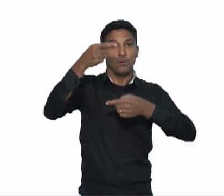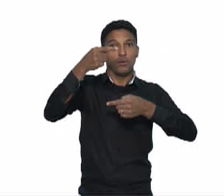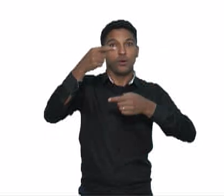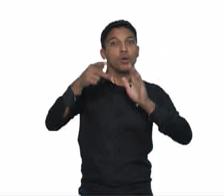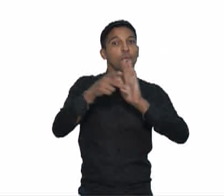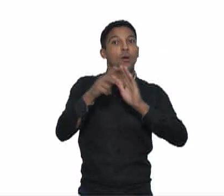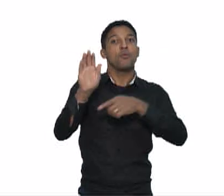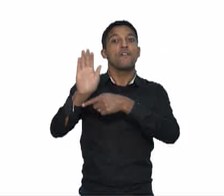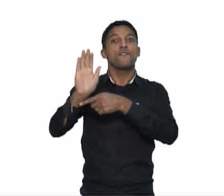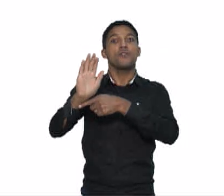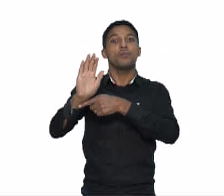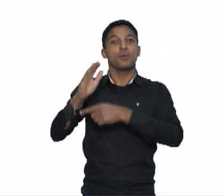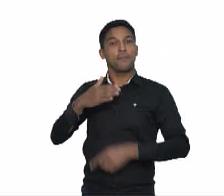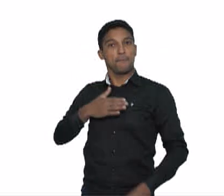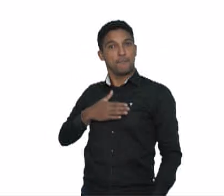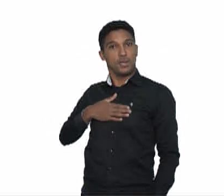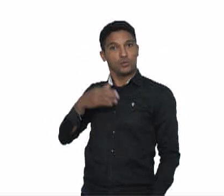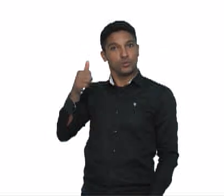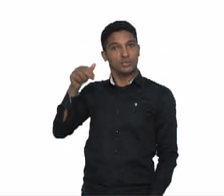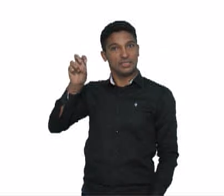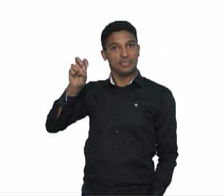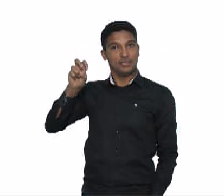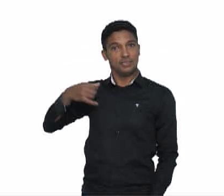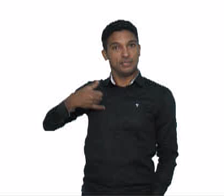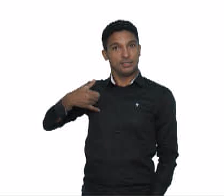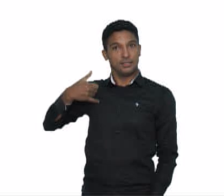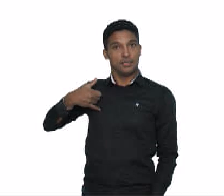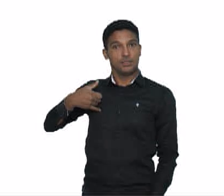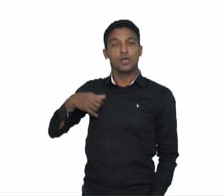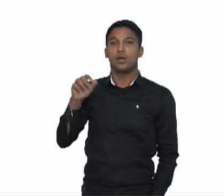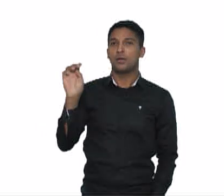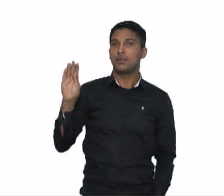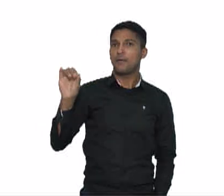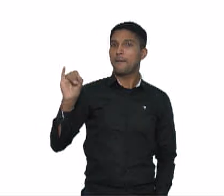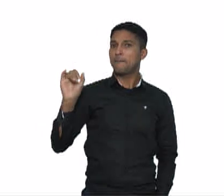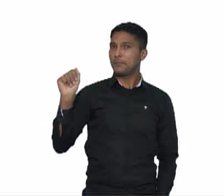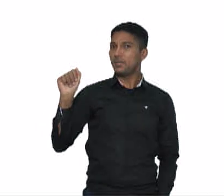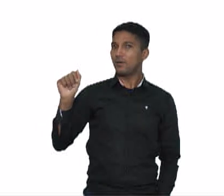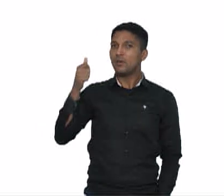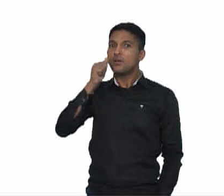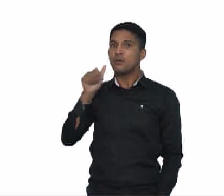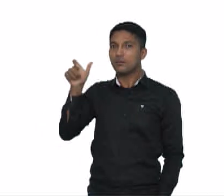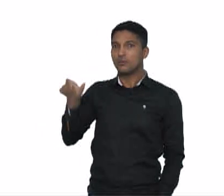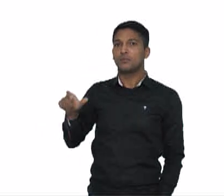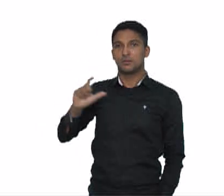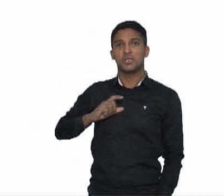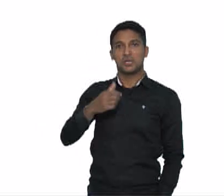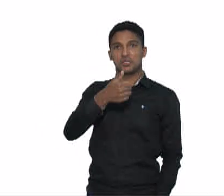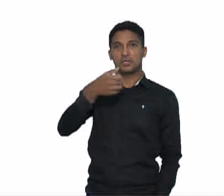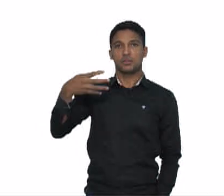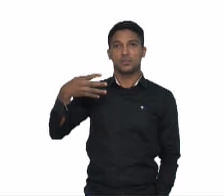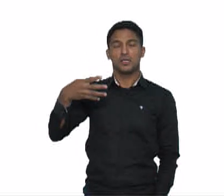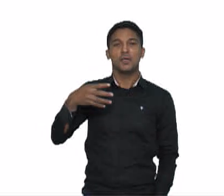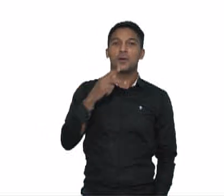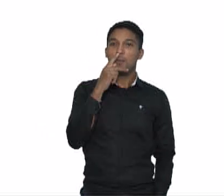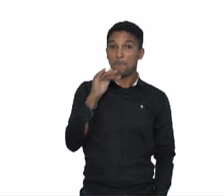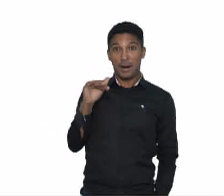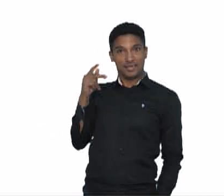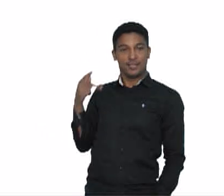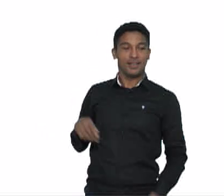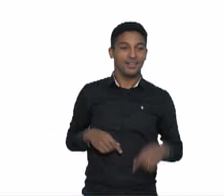as substituem o objeto direto. Os pronomes lhe e lhes substituem o objeto